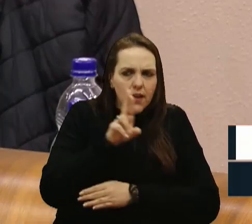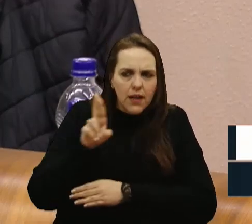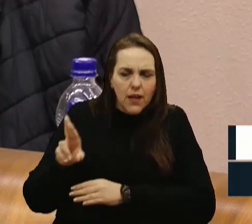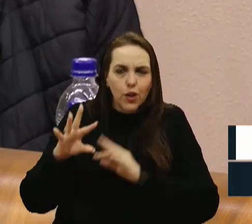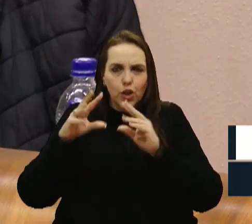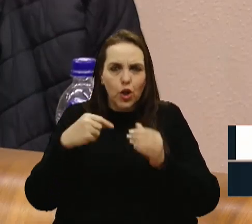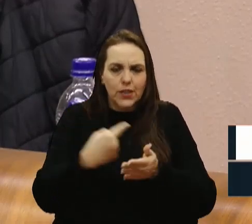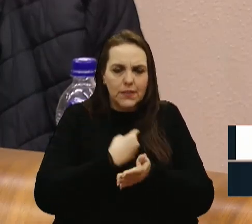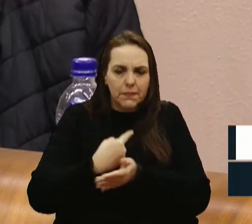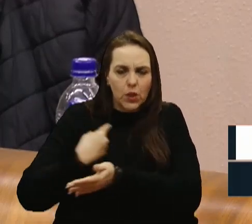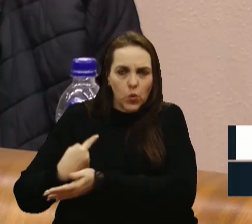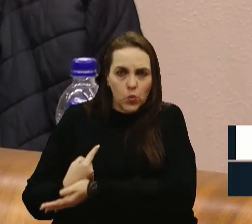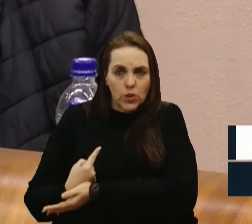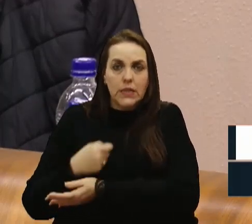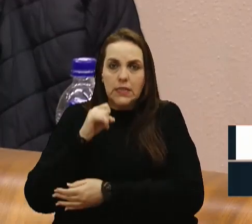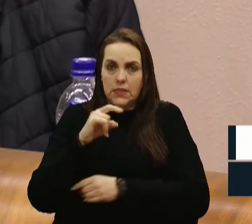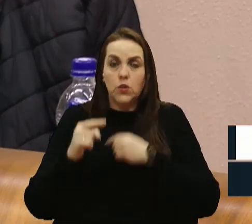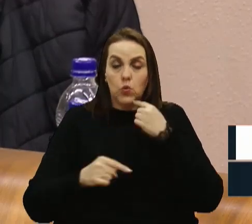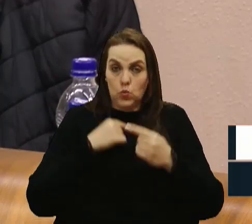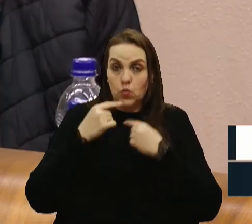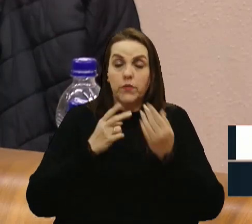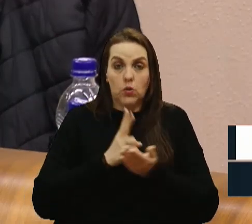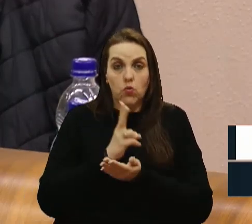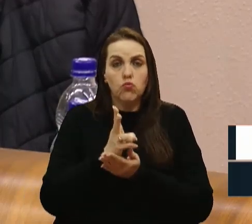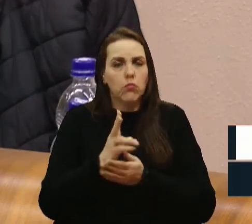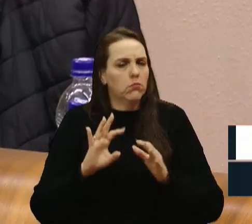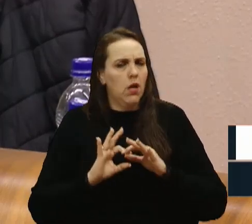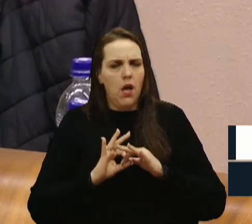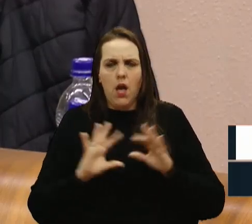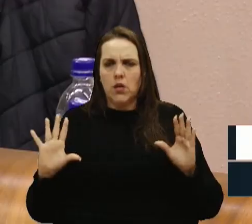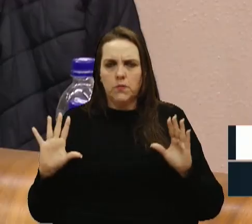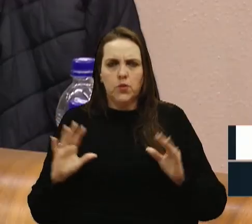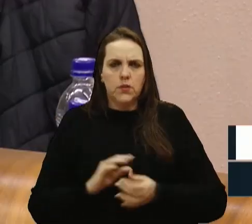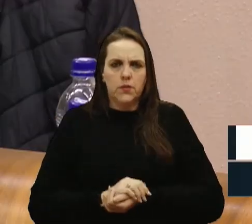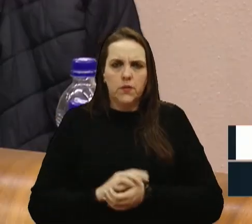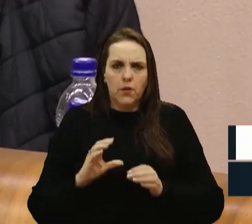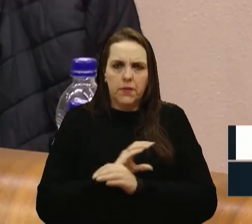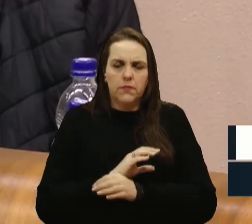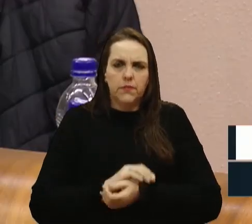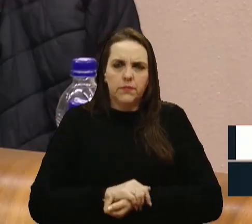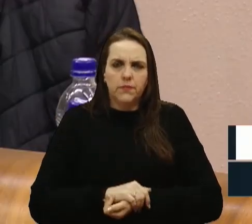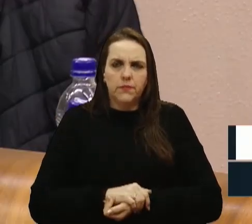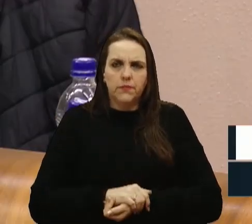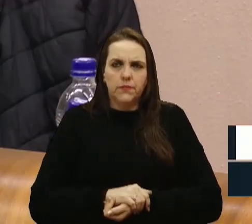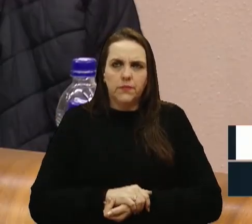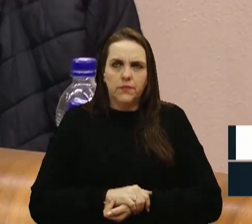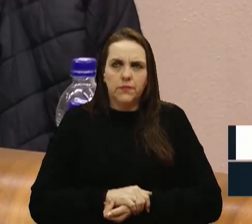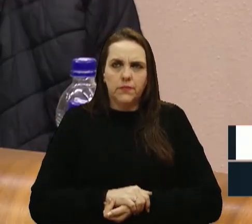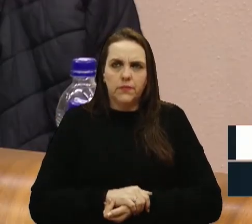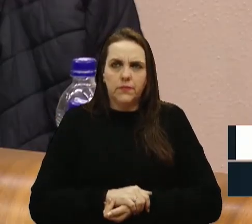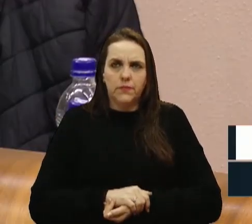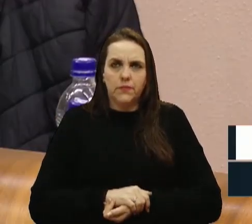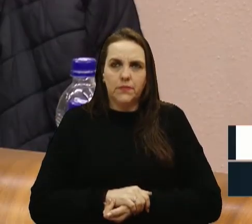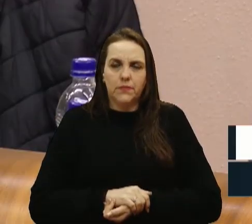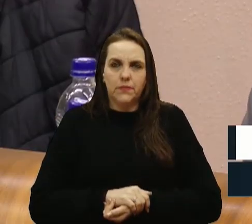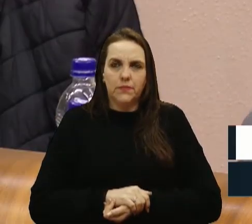mas se tiver alguma dúvida ainda, eu sigo completamente à disposição. Presidente. Opa, trocou o presidente agora